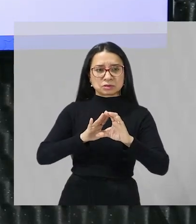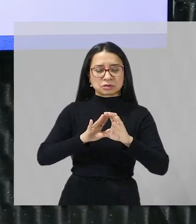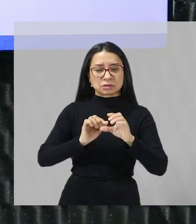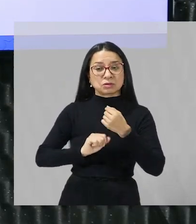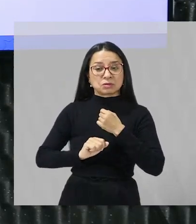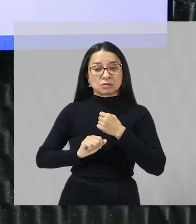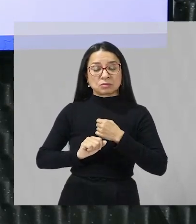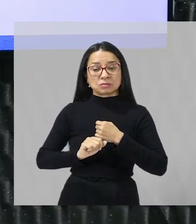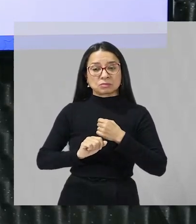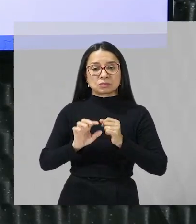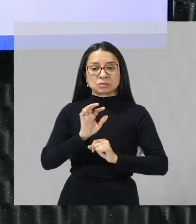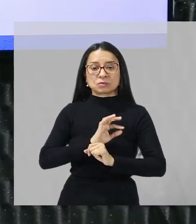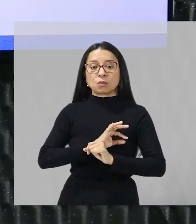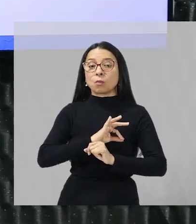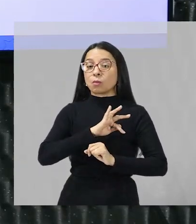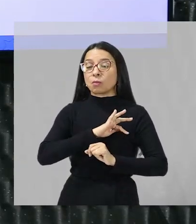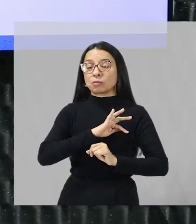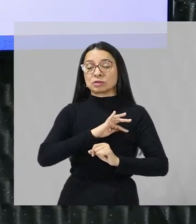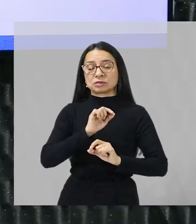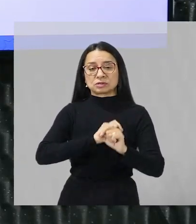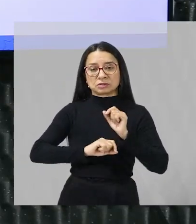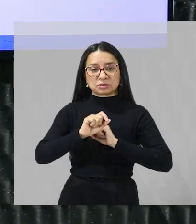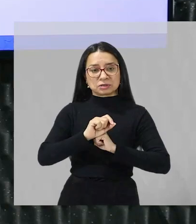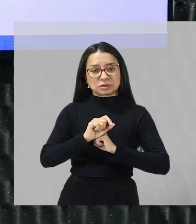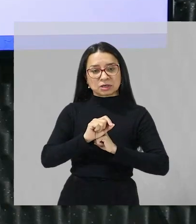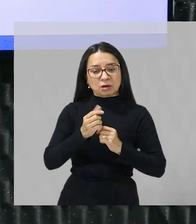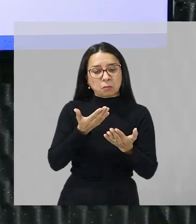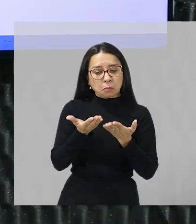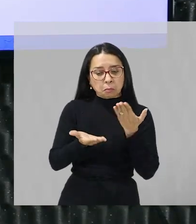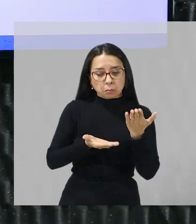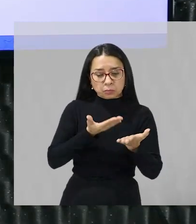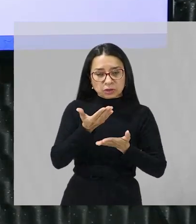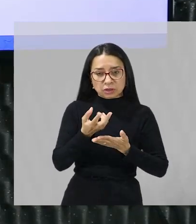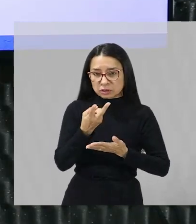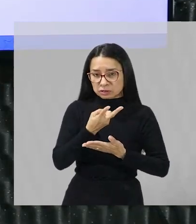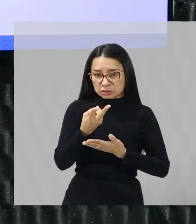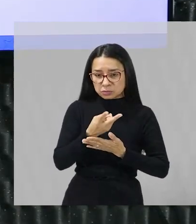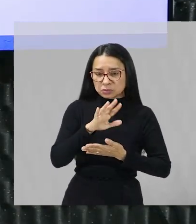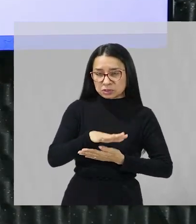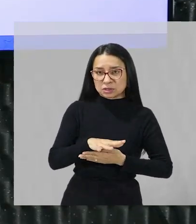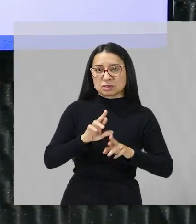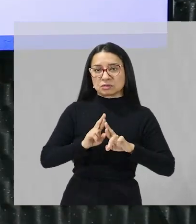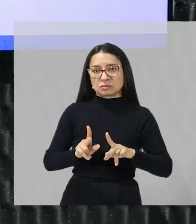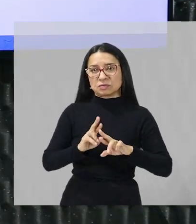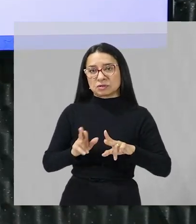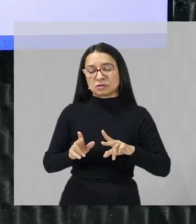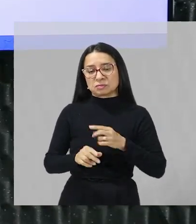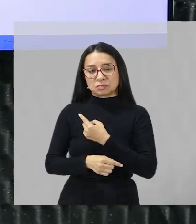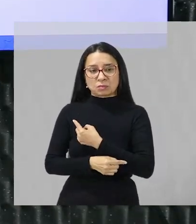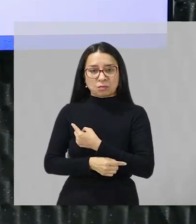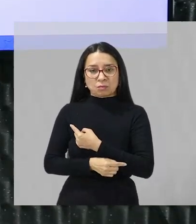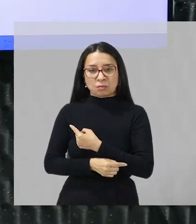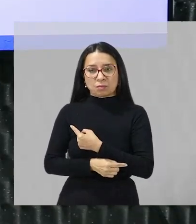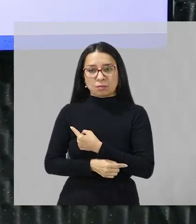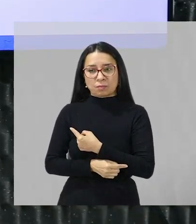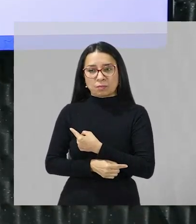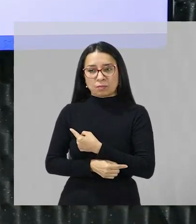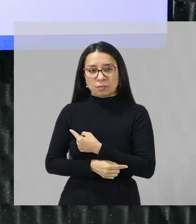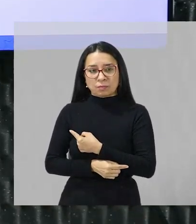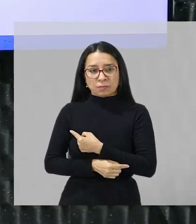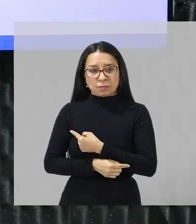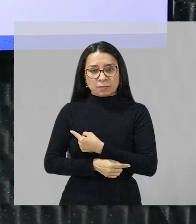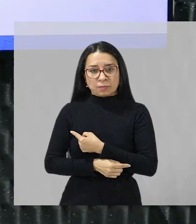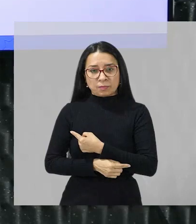policial trata a criança negra e a criança branca de forma diferente. Então, por enquanto, faz sentido. Por parte de agentes públicos e privados.